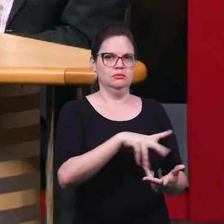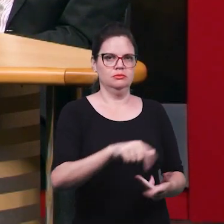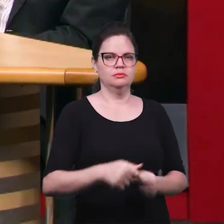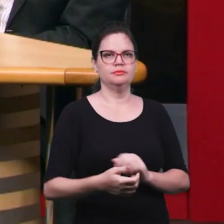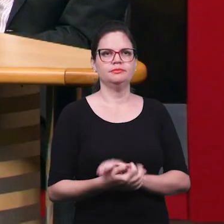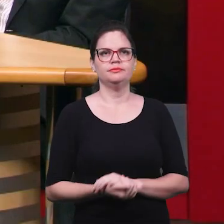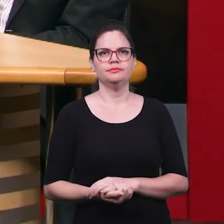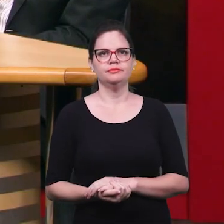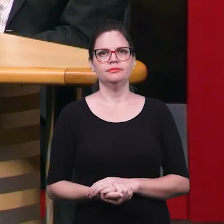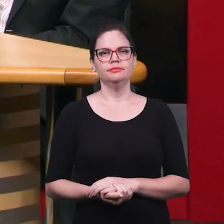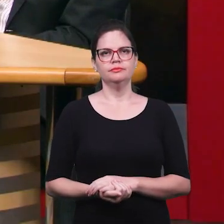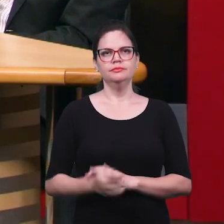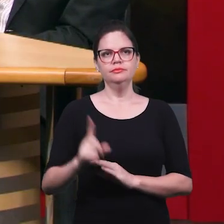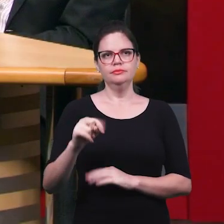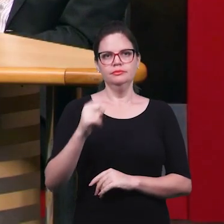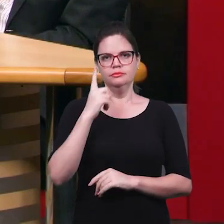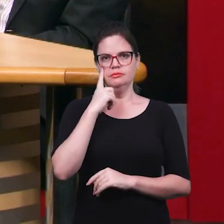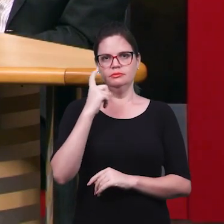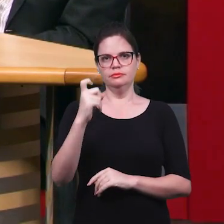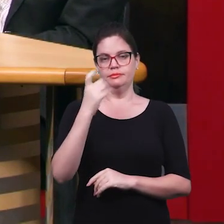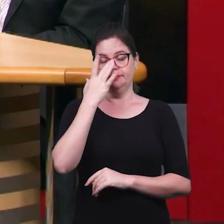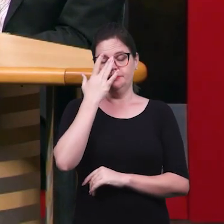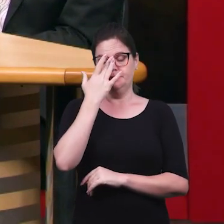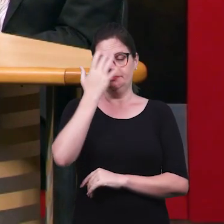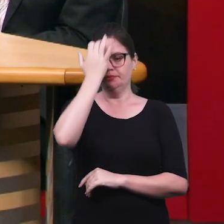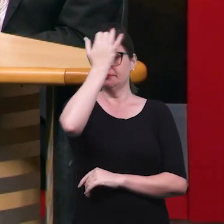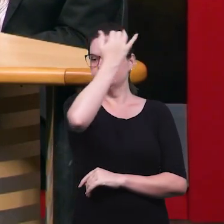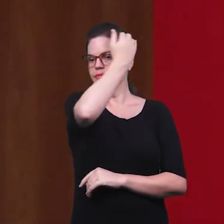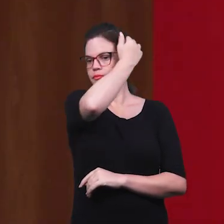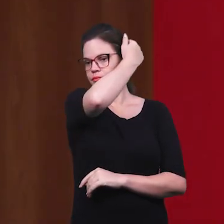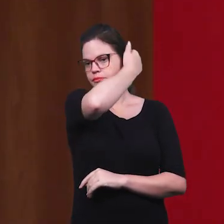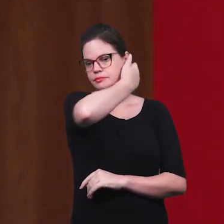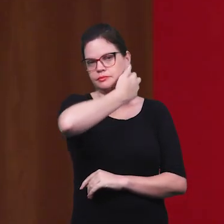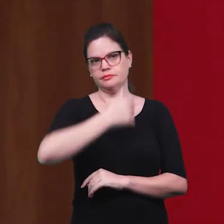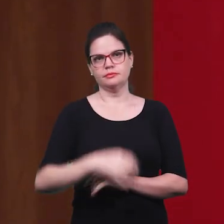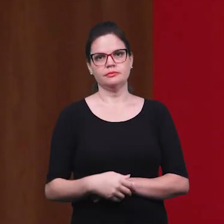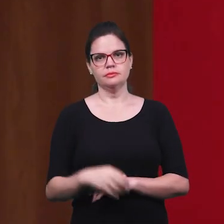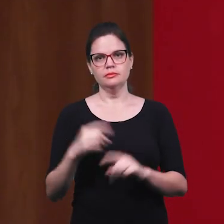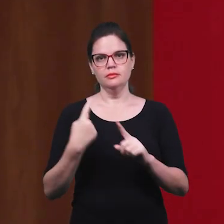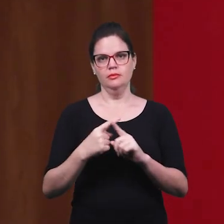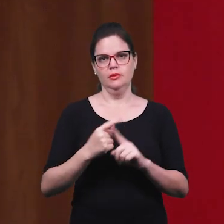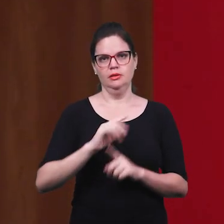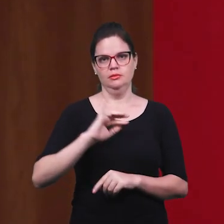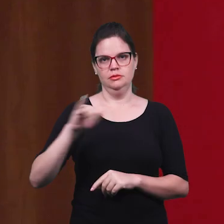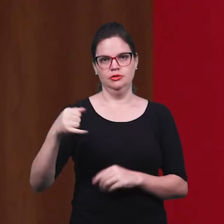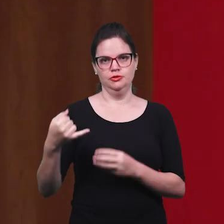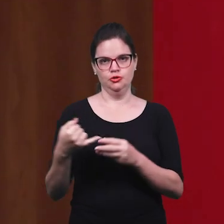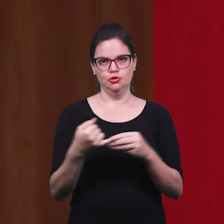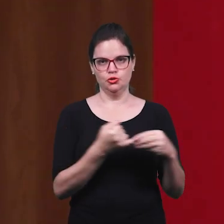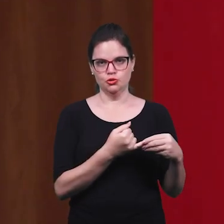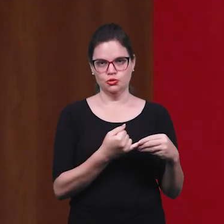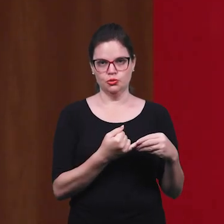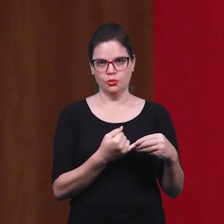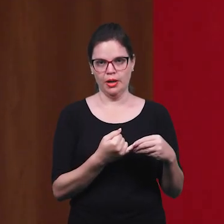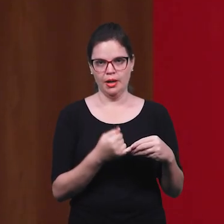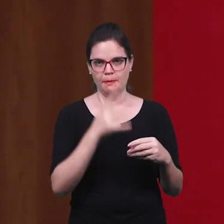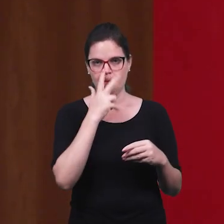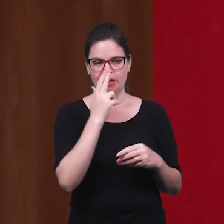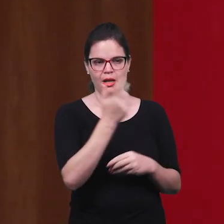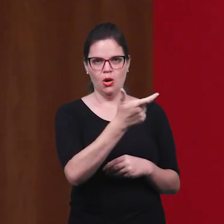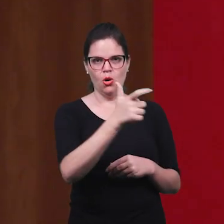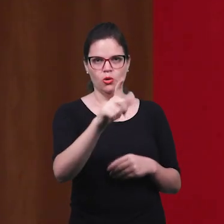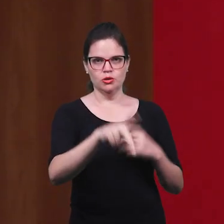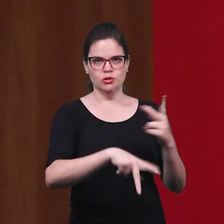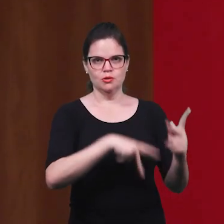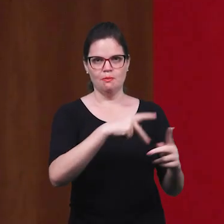É muito interessante, pastor, porque Josué não se permitiu ser influenciado.